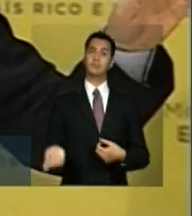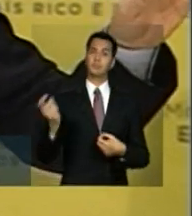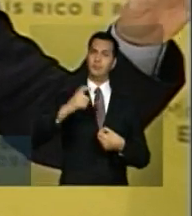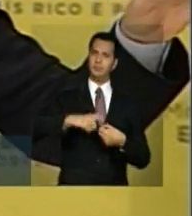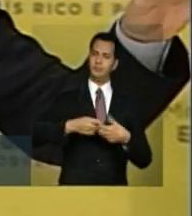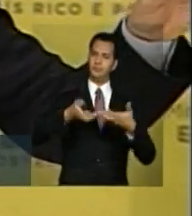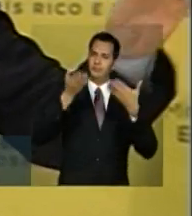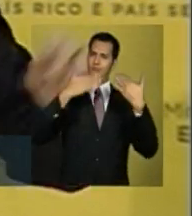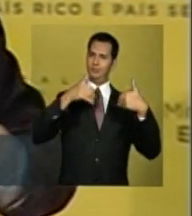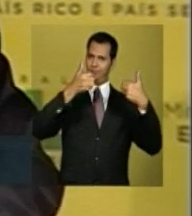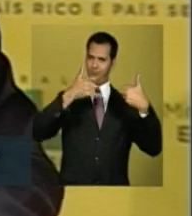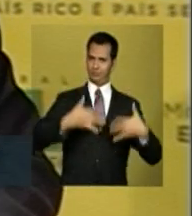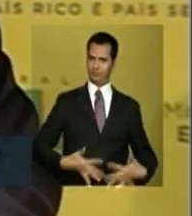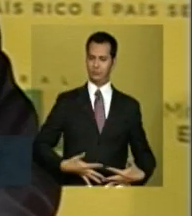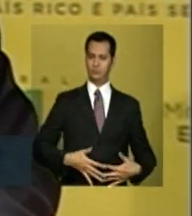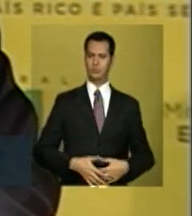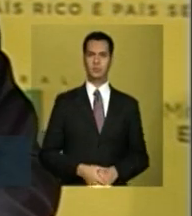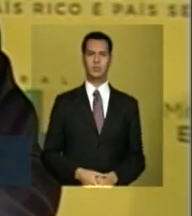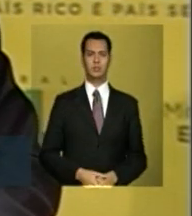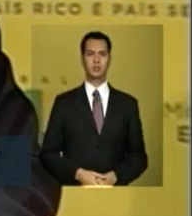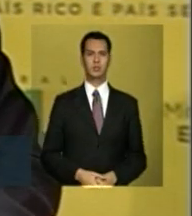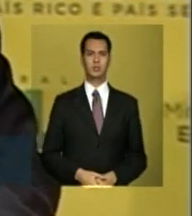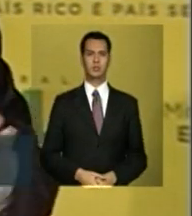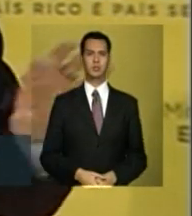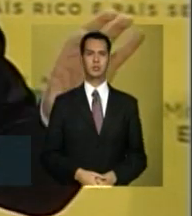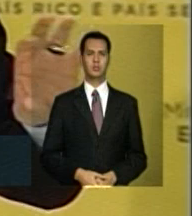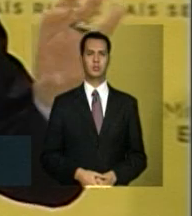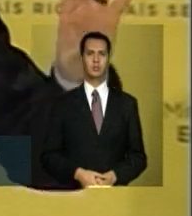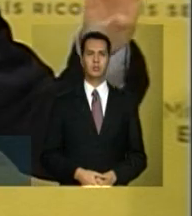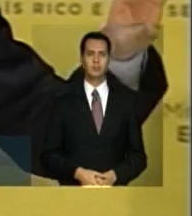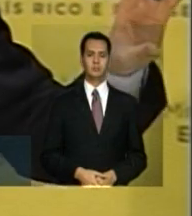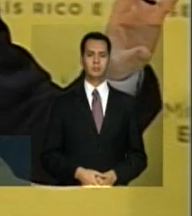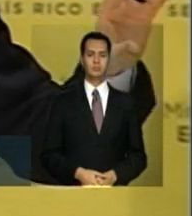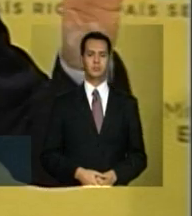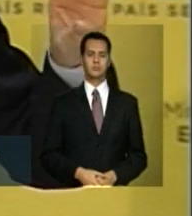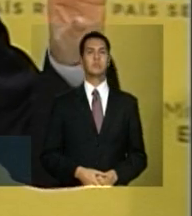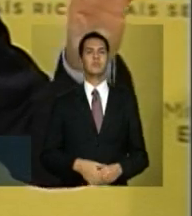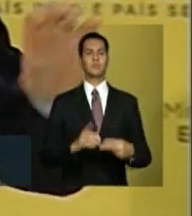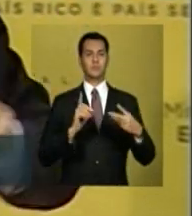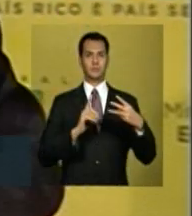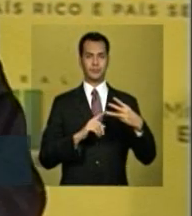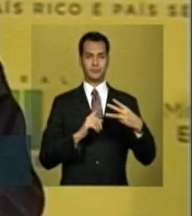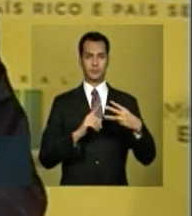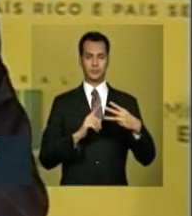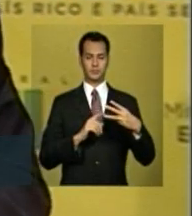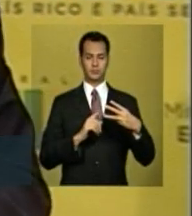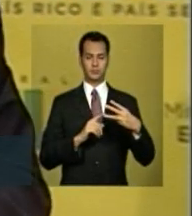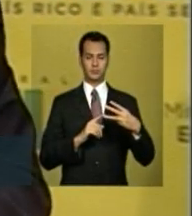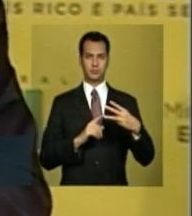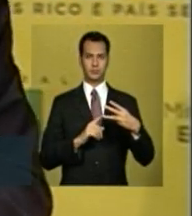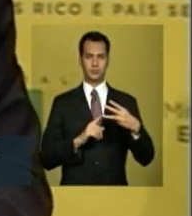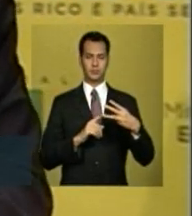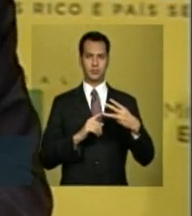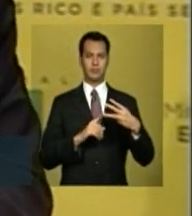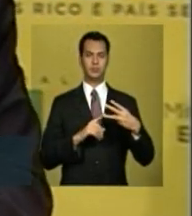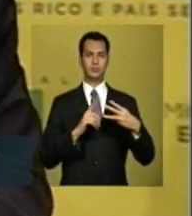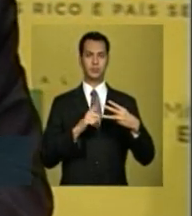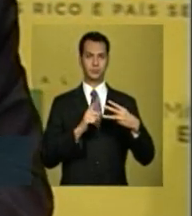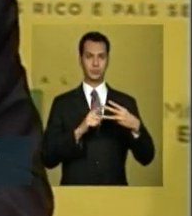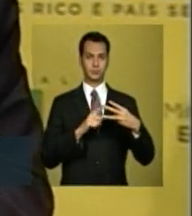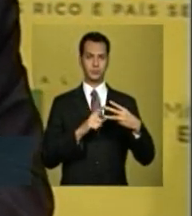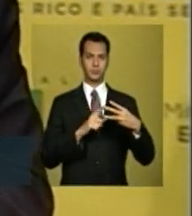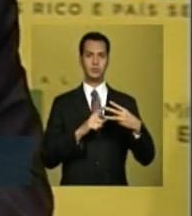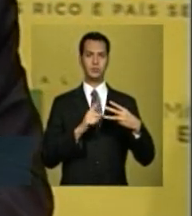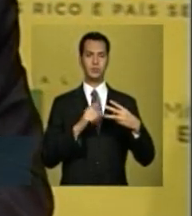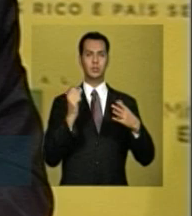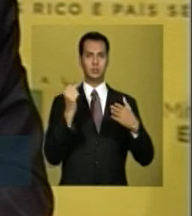eh as 3439 pontos de atenção né o todo checklist que nós fizemos que é a gestão do Risco e a certificação